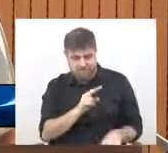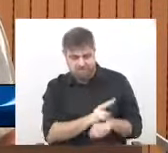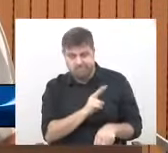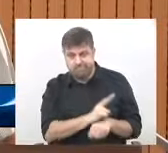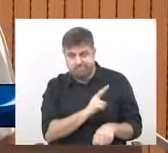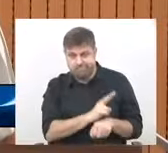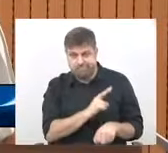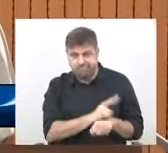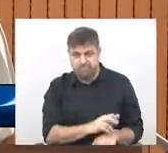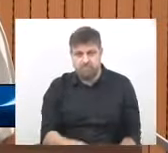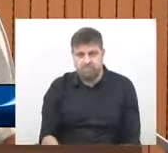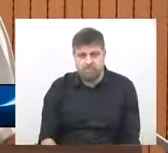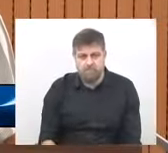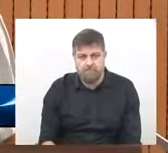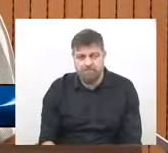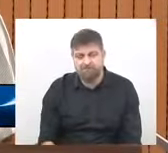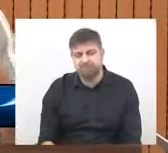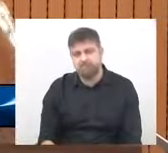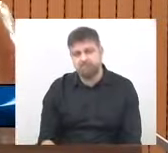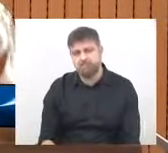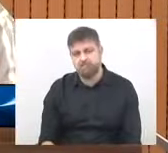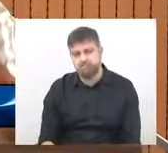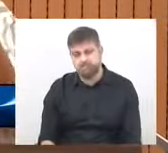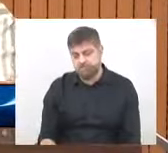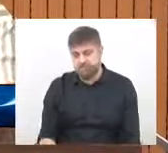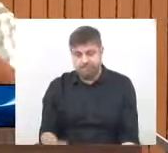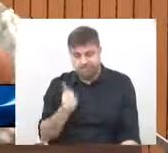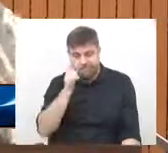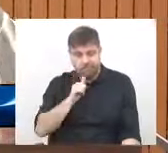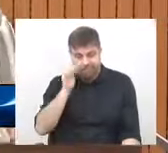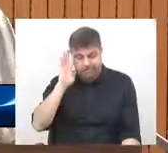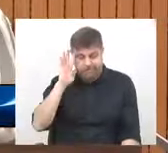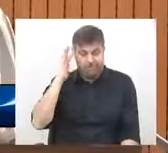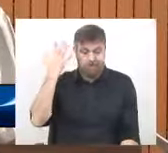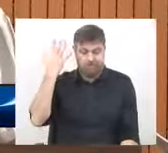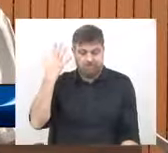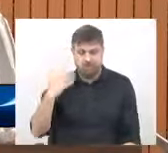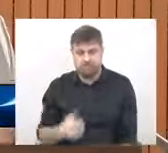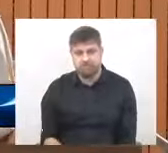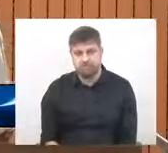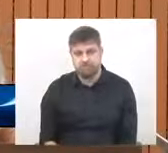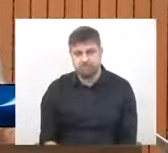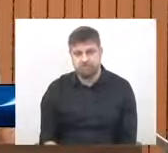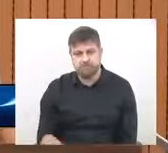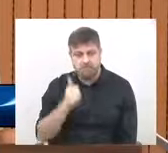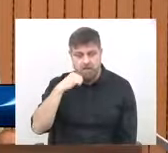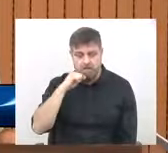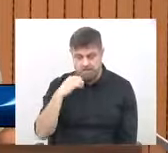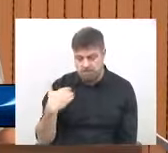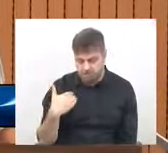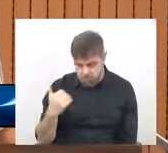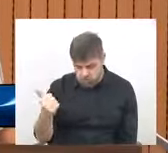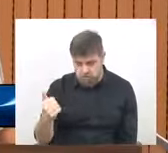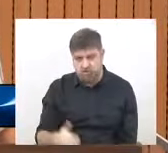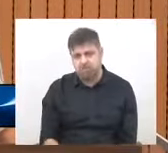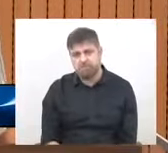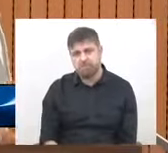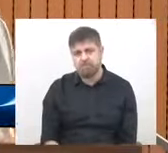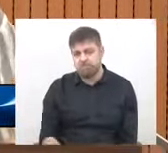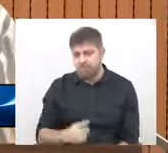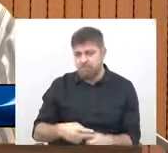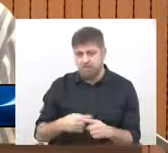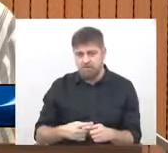participando desse processo e tendo que resolver a situação, As mães têm me procurado que as